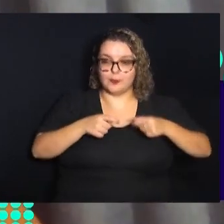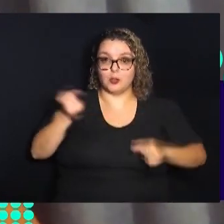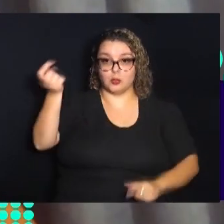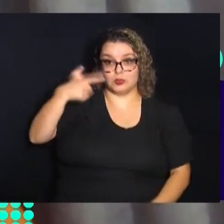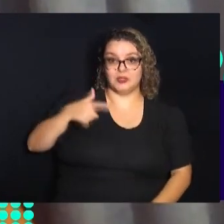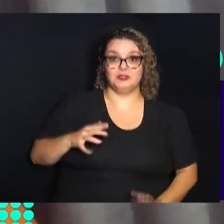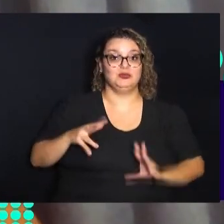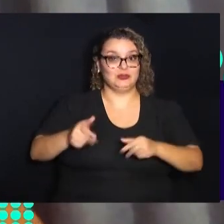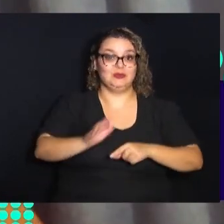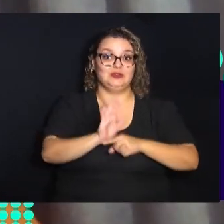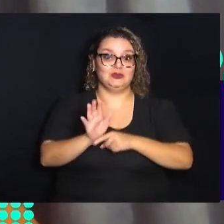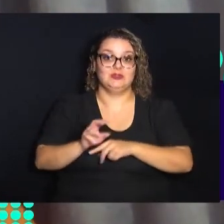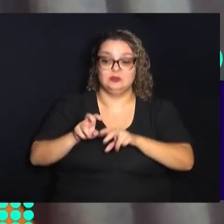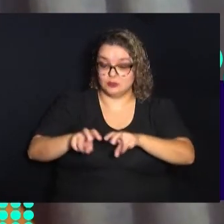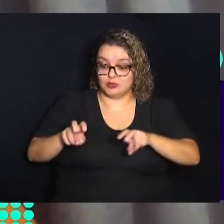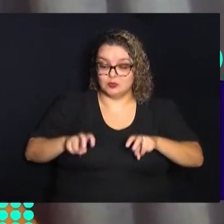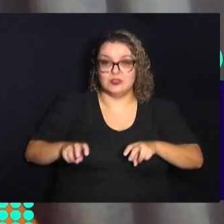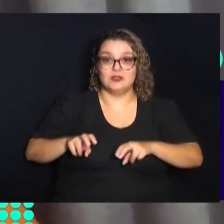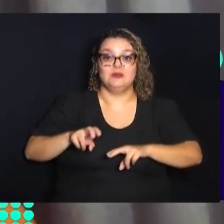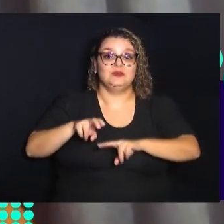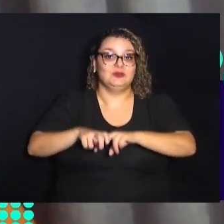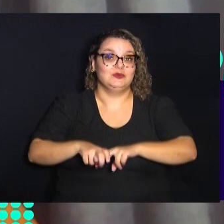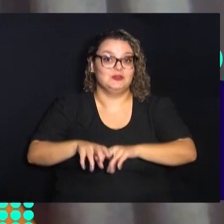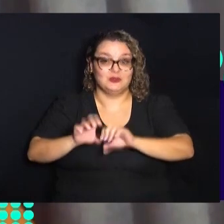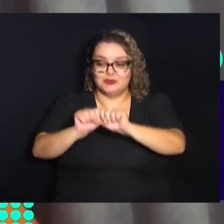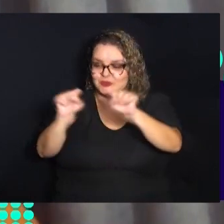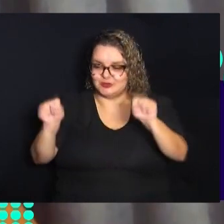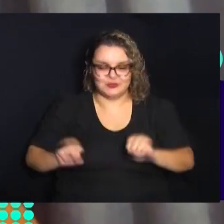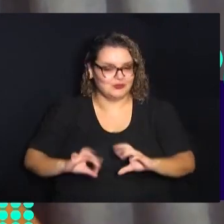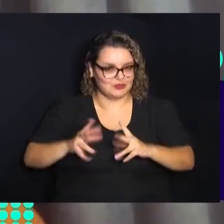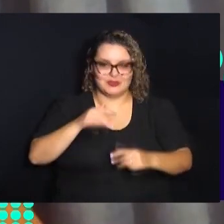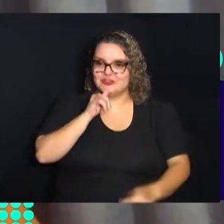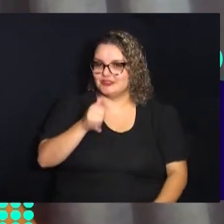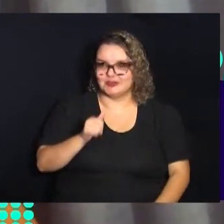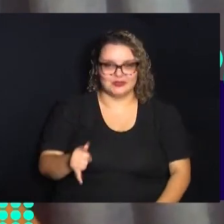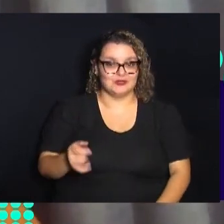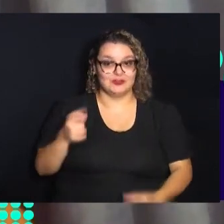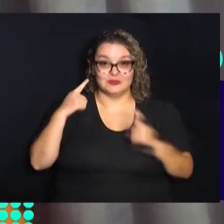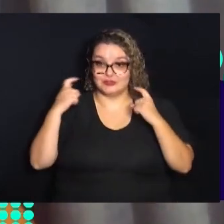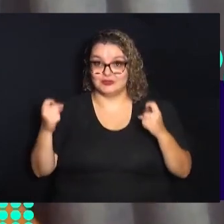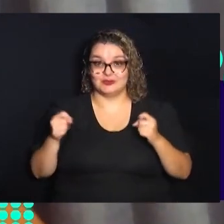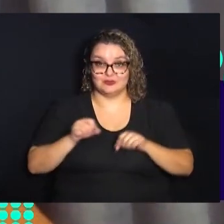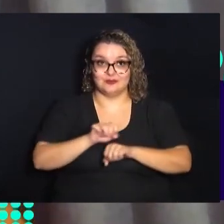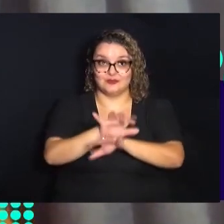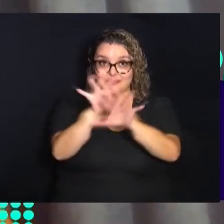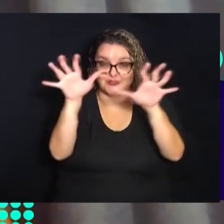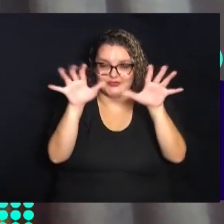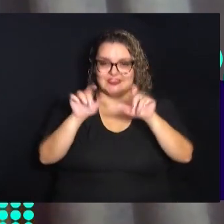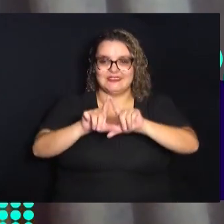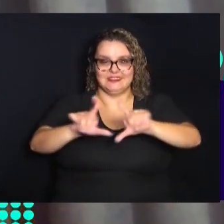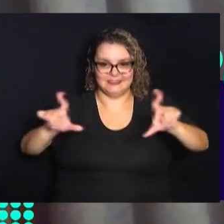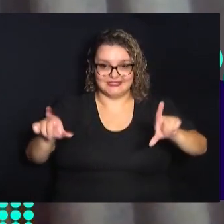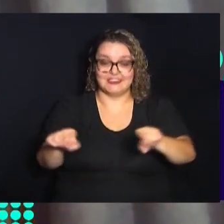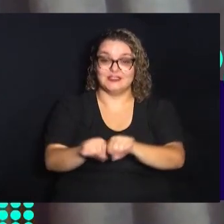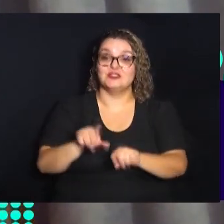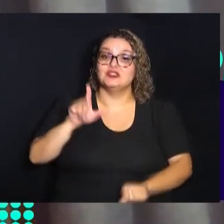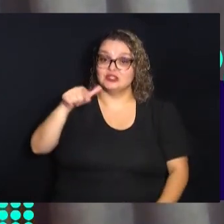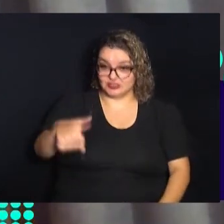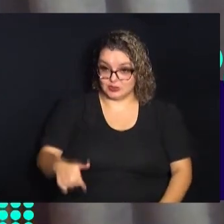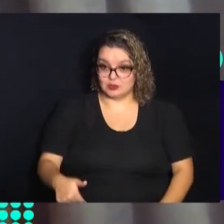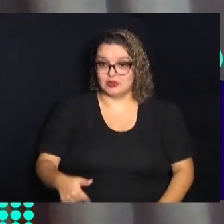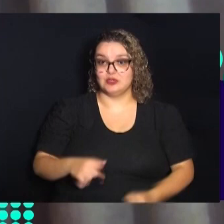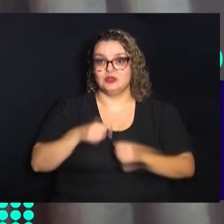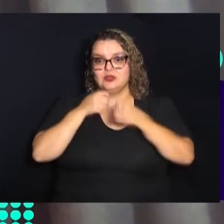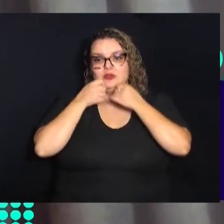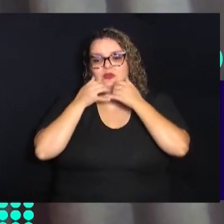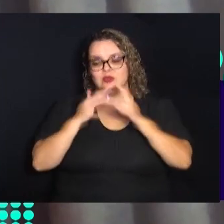teto e carrega todo o cinema. As cadeiras, o sistema de conversão e armazenamento de energia, som, projeção, incluindo a tela. E depois